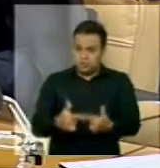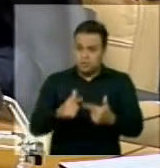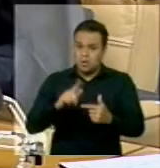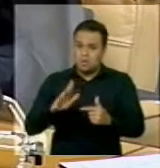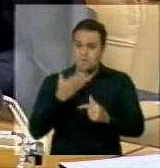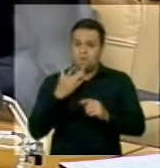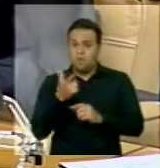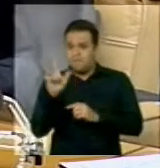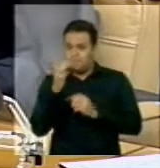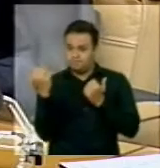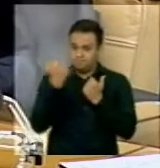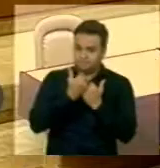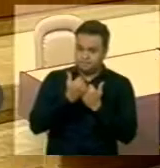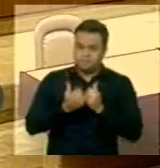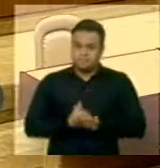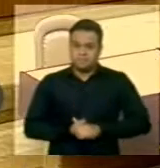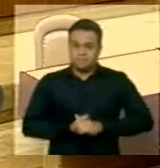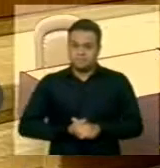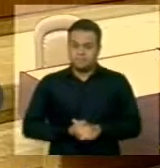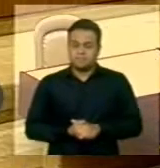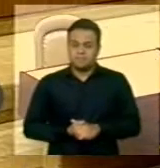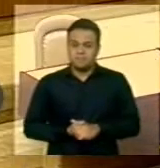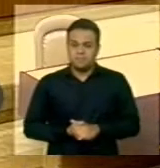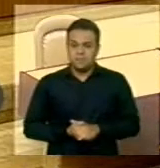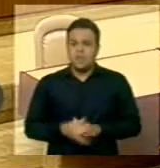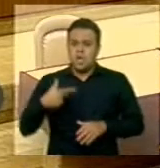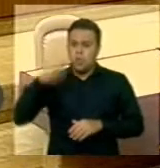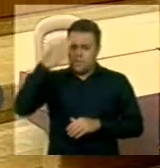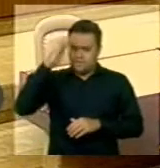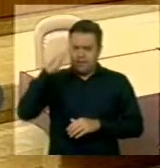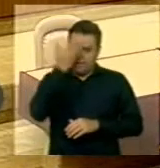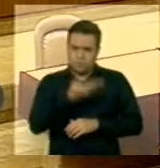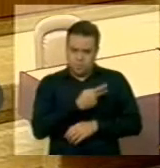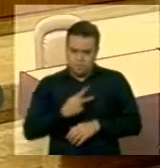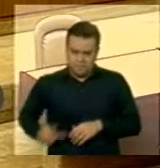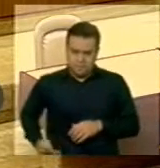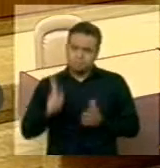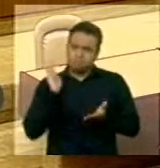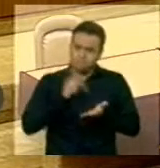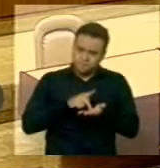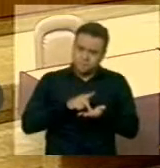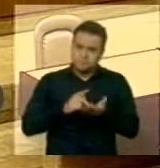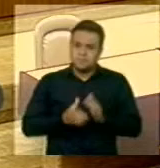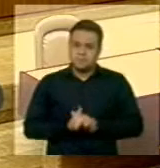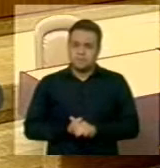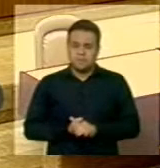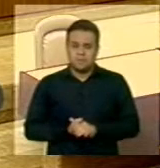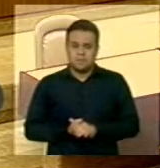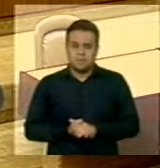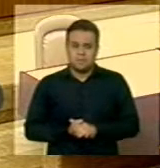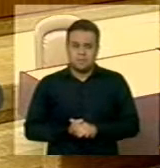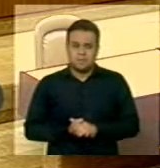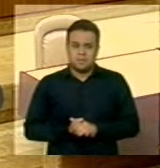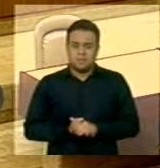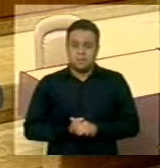de terceiros. Pois bem, entendo, senhora presidente, que efetivamente